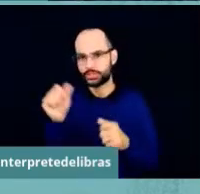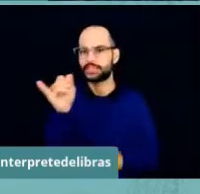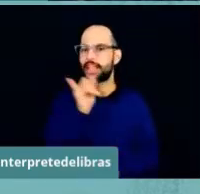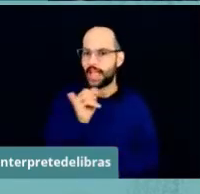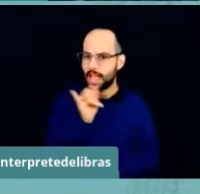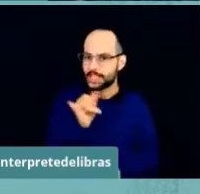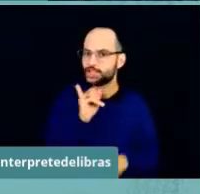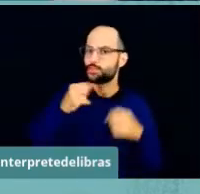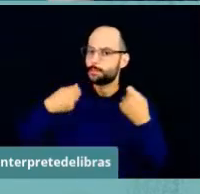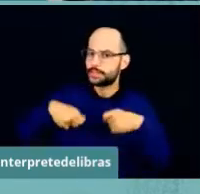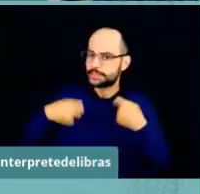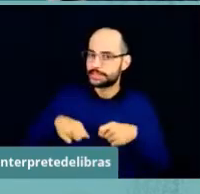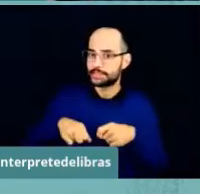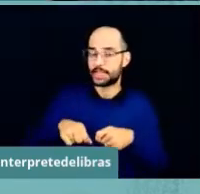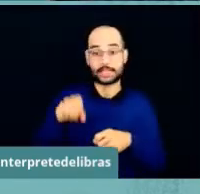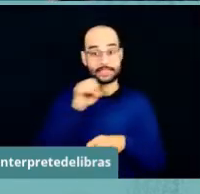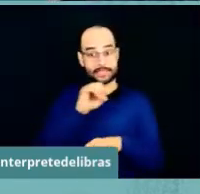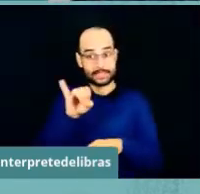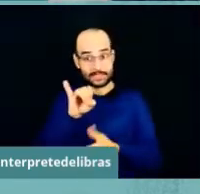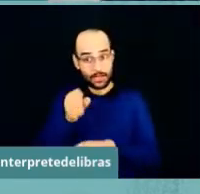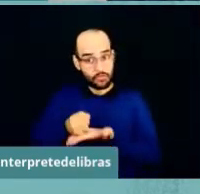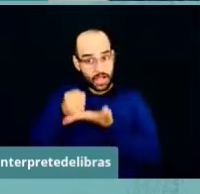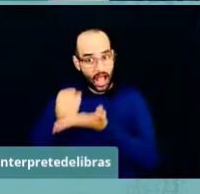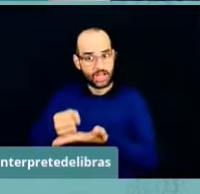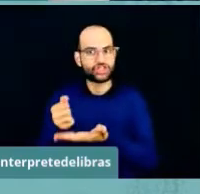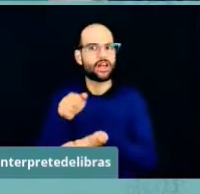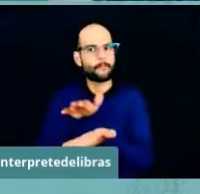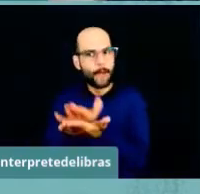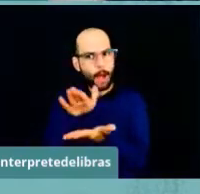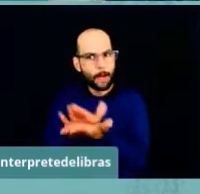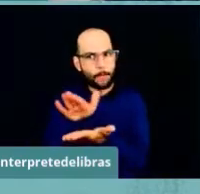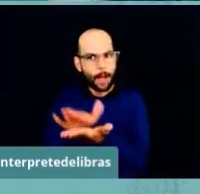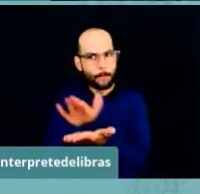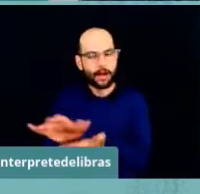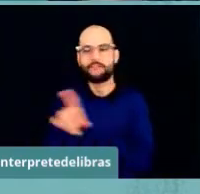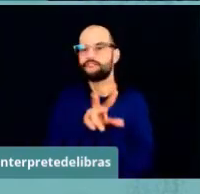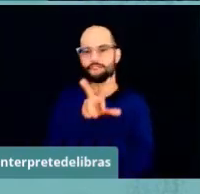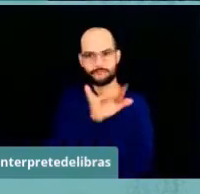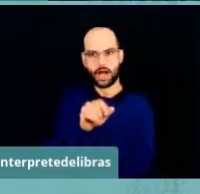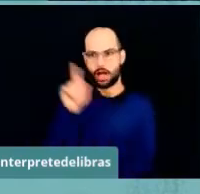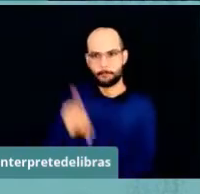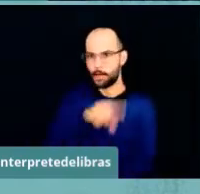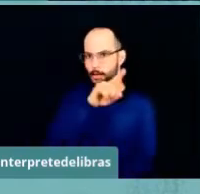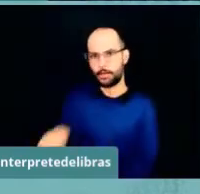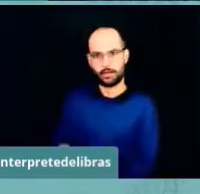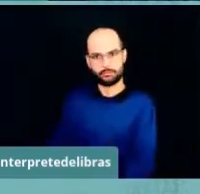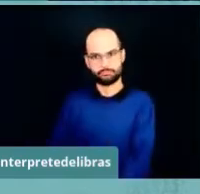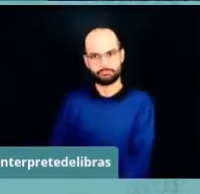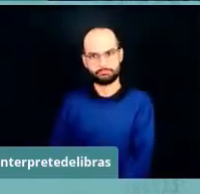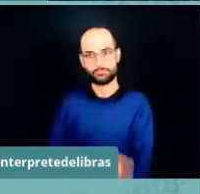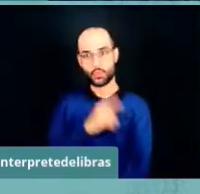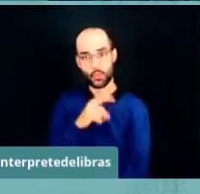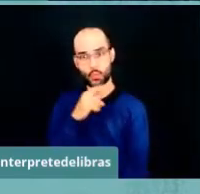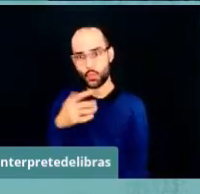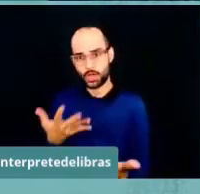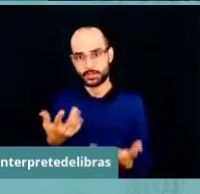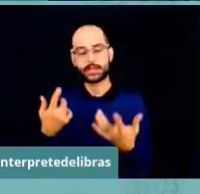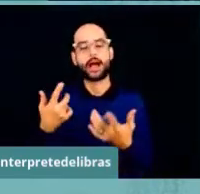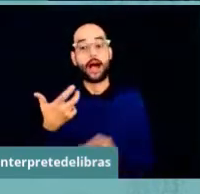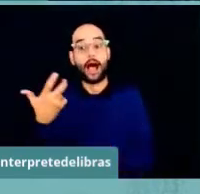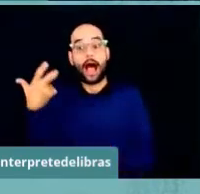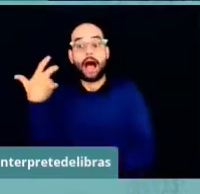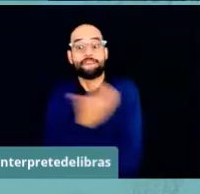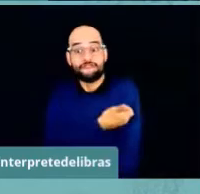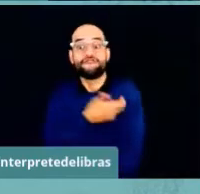a produção, essa vacina não vai ser aprovada, mesmo ela mostrando que ela tem eficácia. Aqui também,